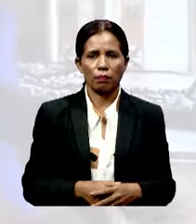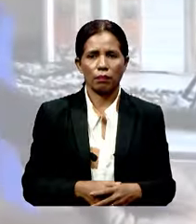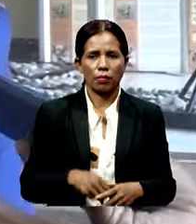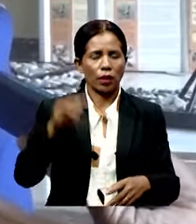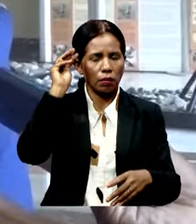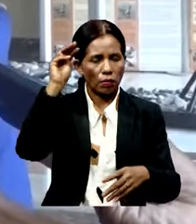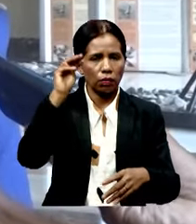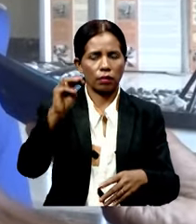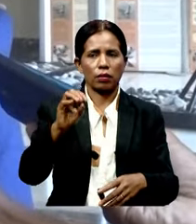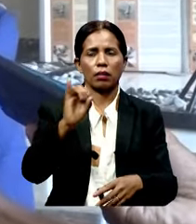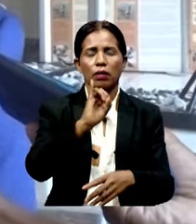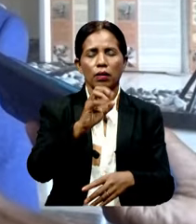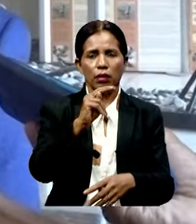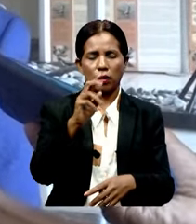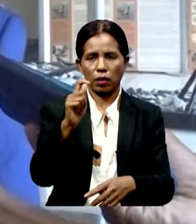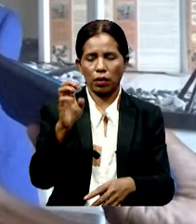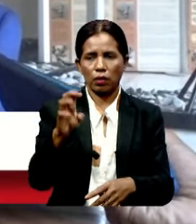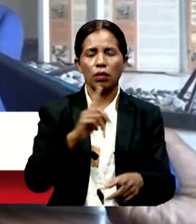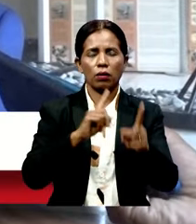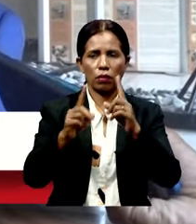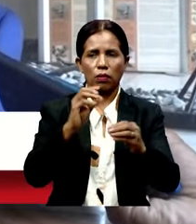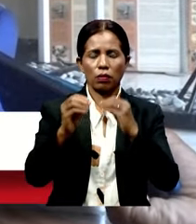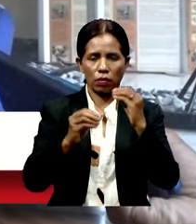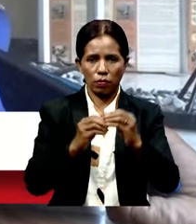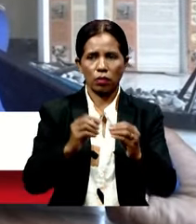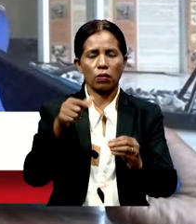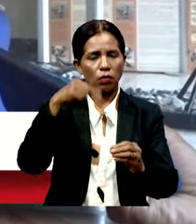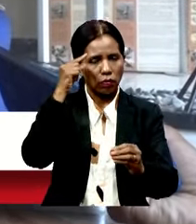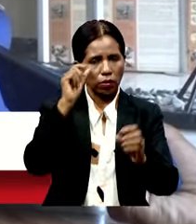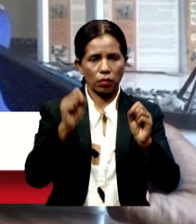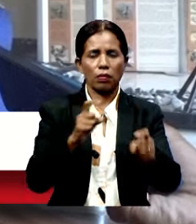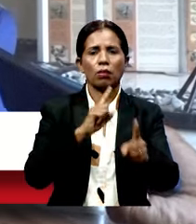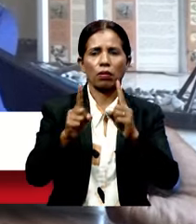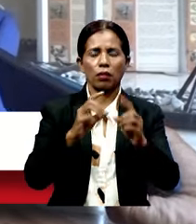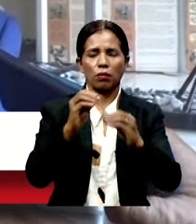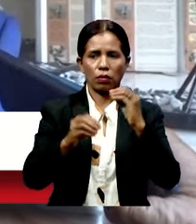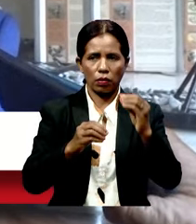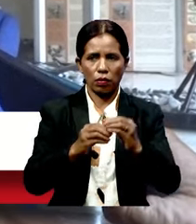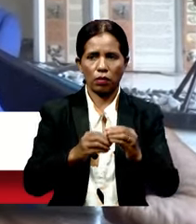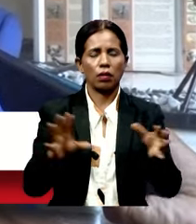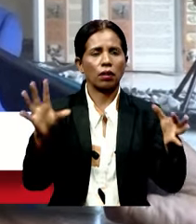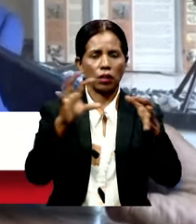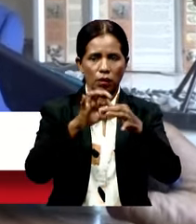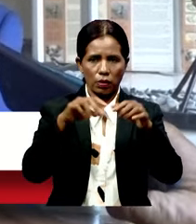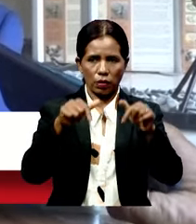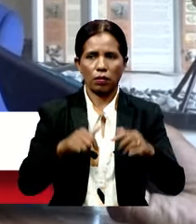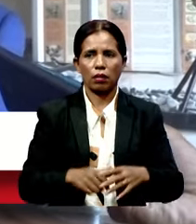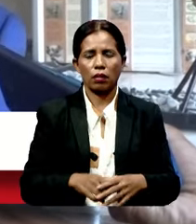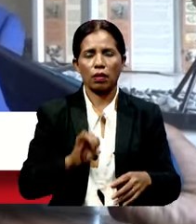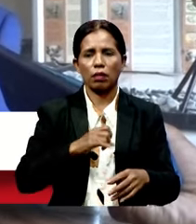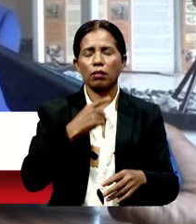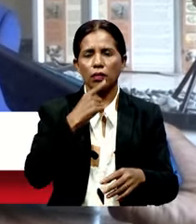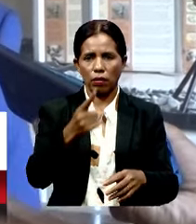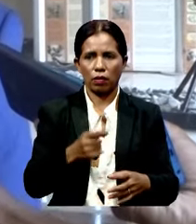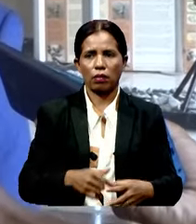Ministro Interior para tu explica e porta-voz do governo para tu explica boat nebe maka liga vai dane. Ato de andeit